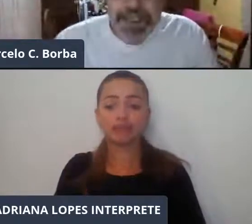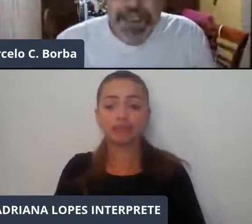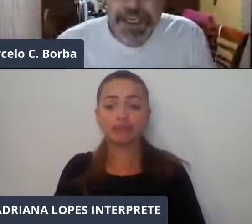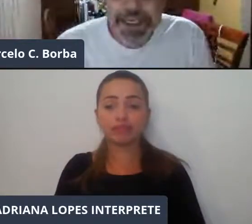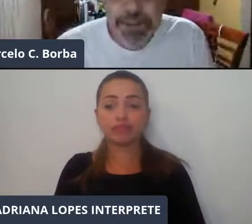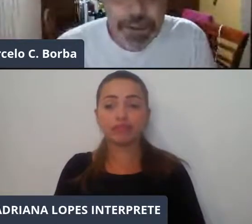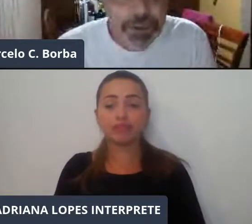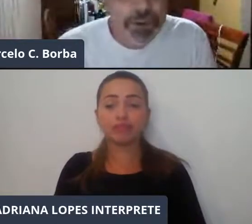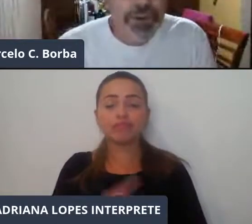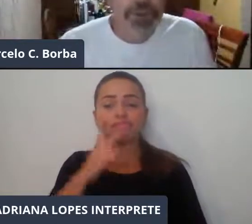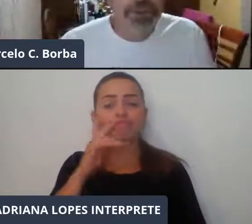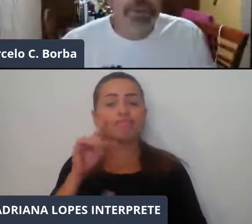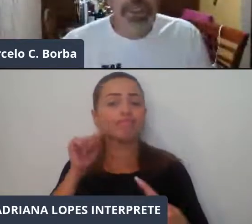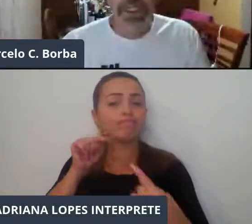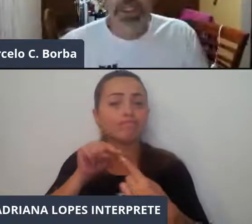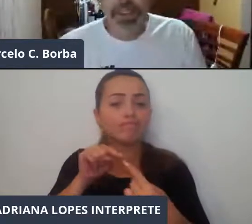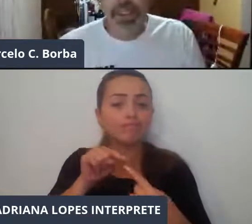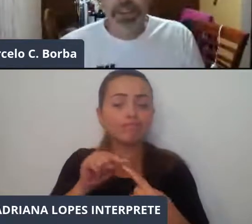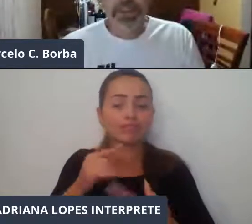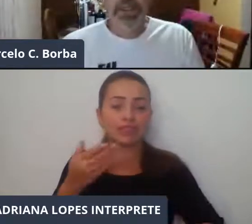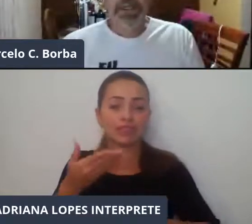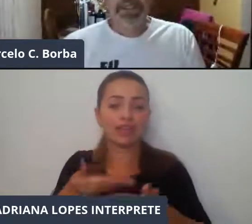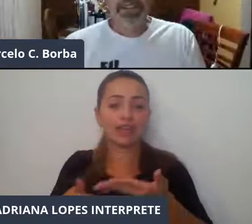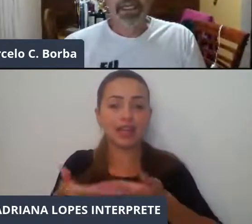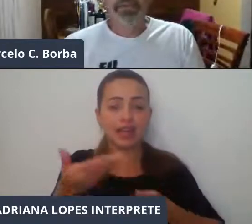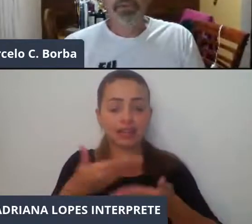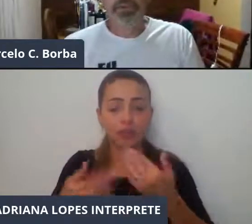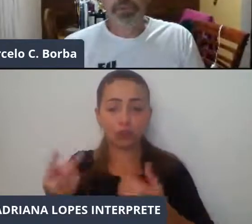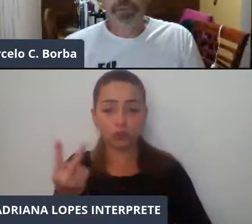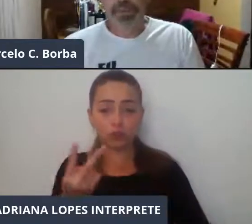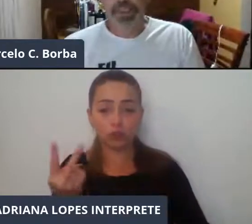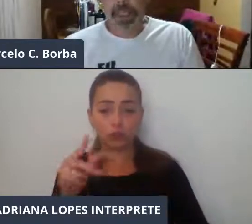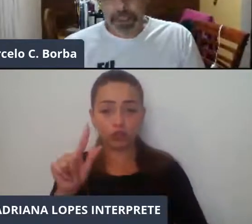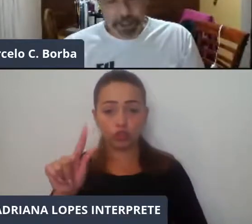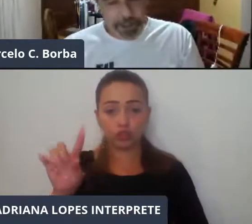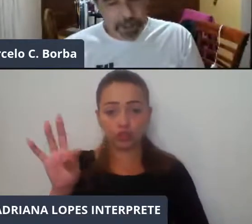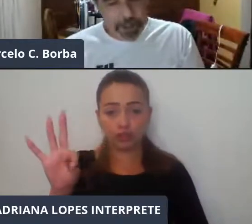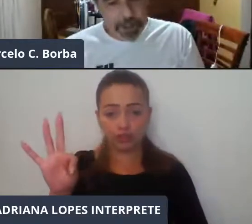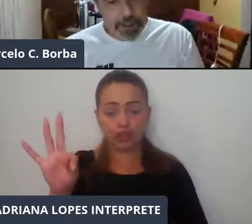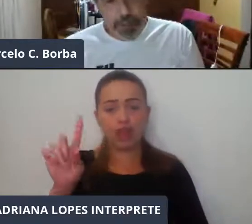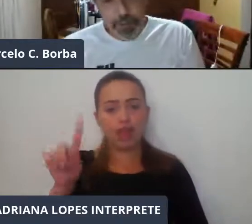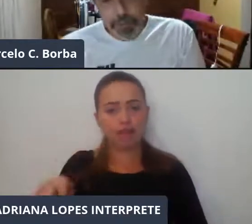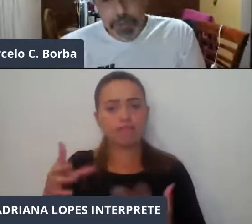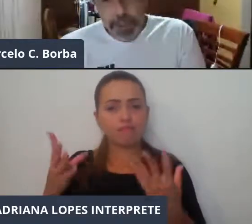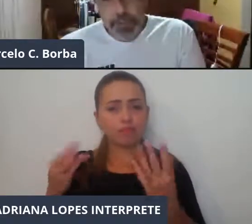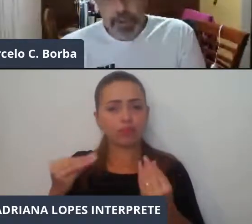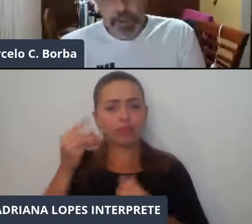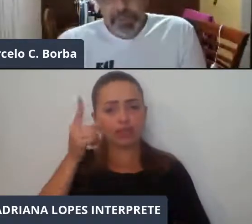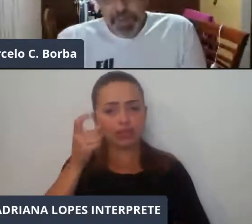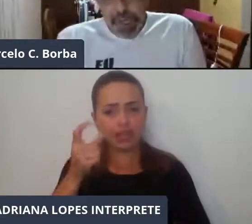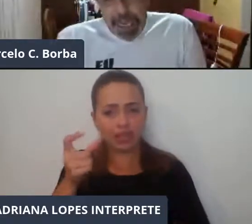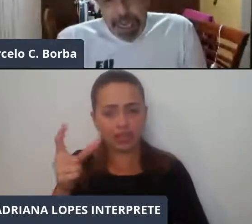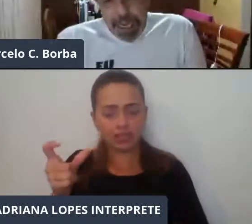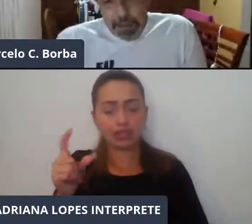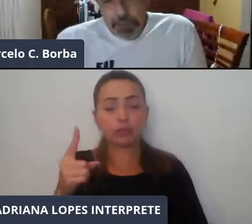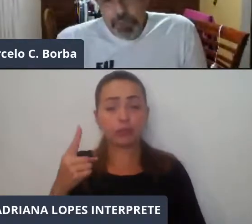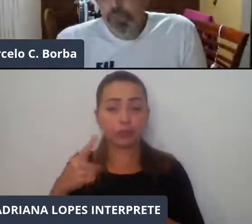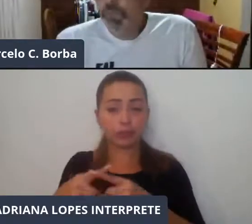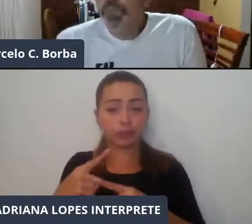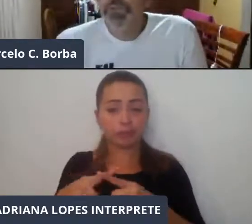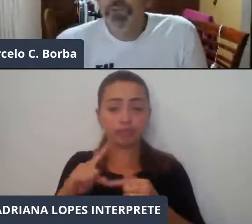casar mais essa interação entre os dois GTs. E ela é muito interessante nesse sentido. Primeiro,